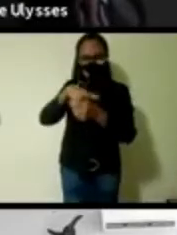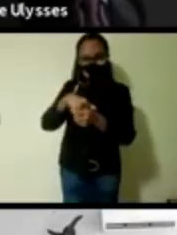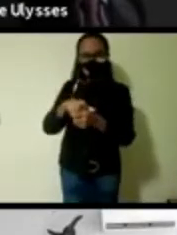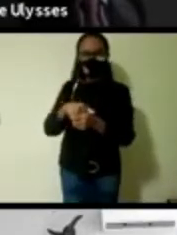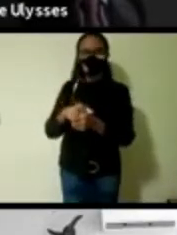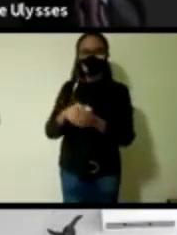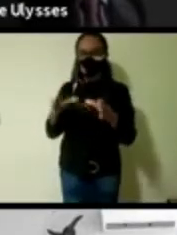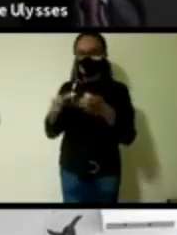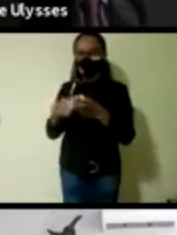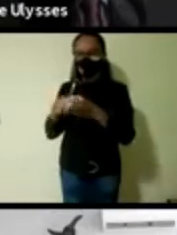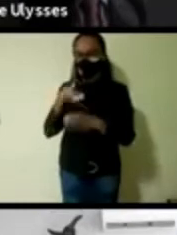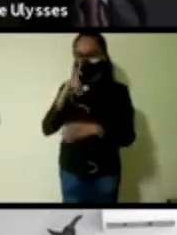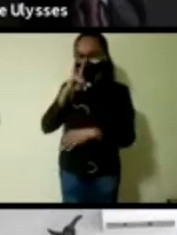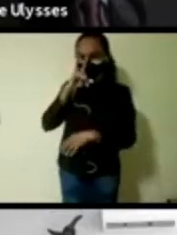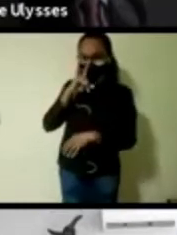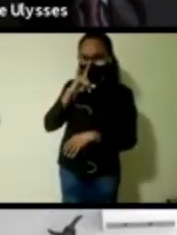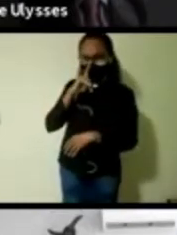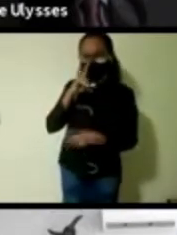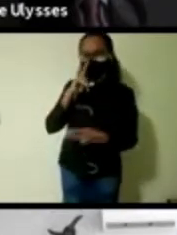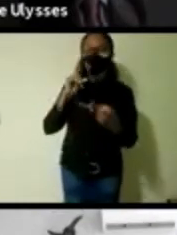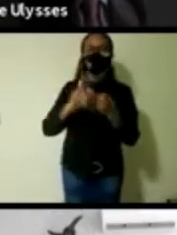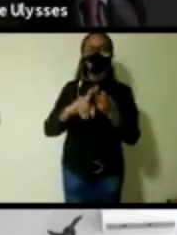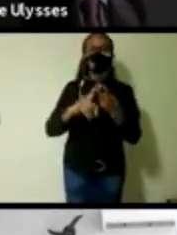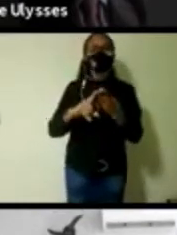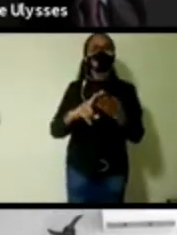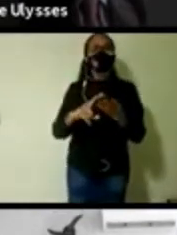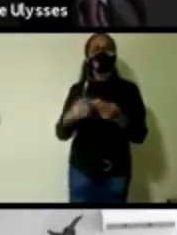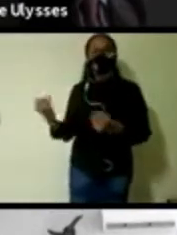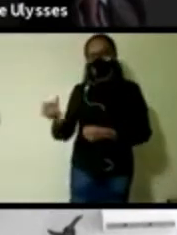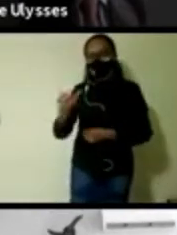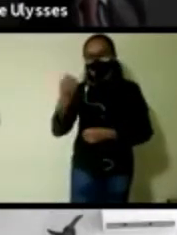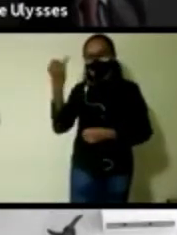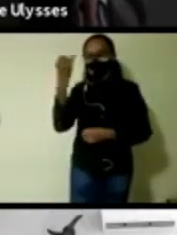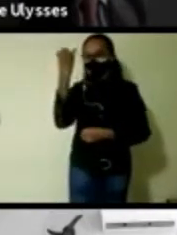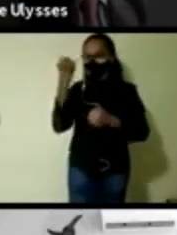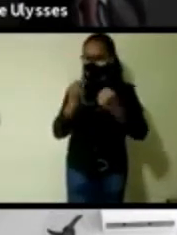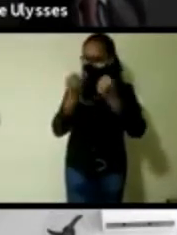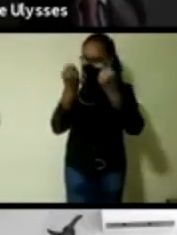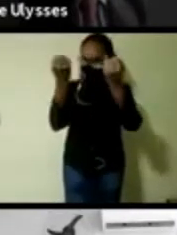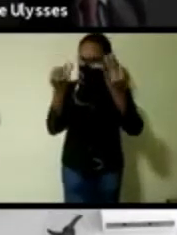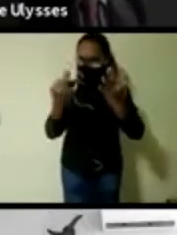Dizer que é importante também colocar que a questão das prioridades, presidente